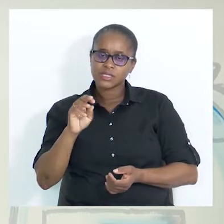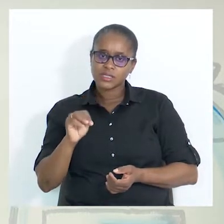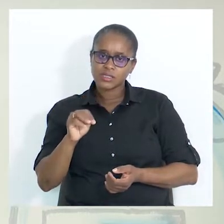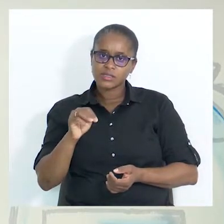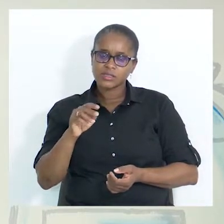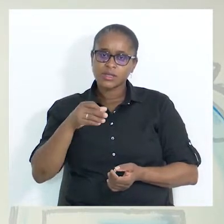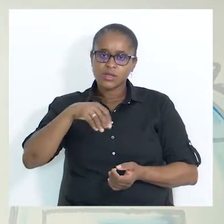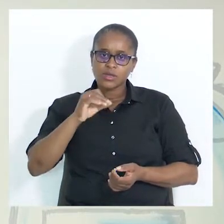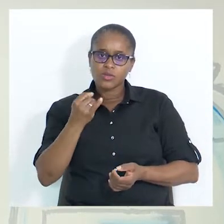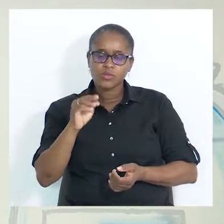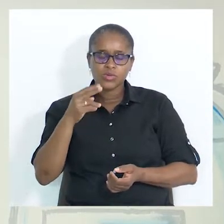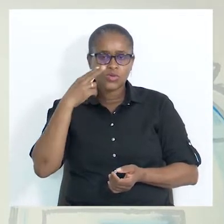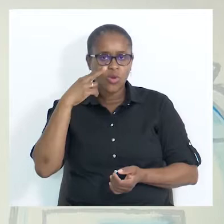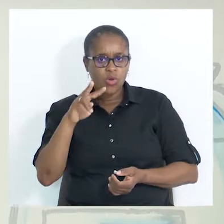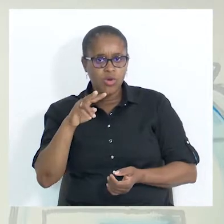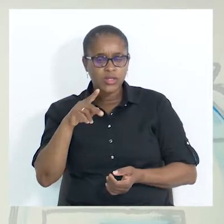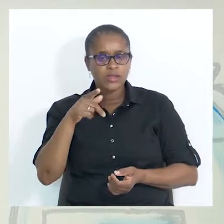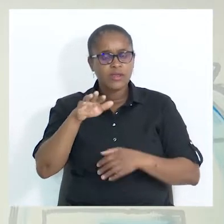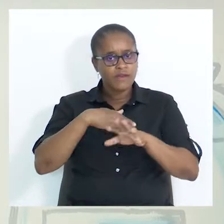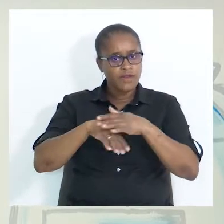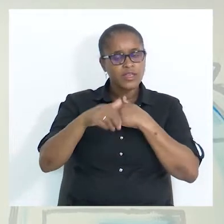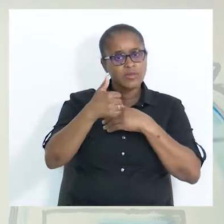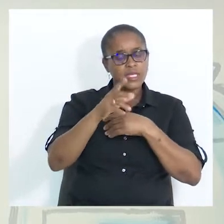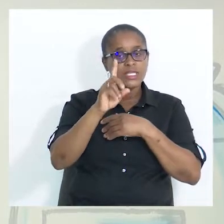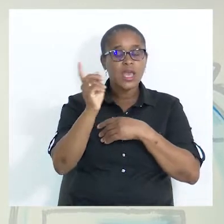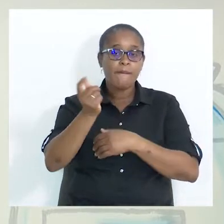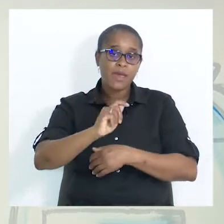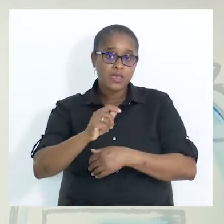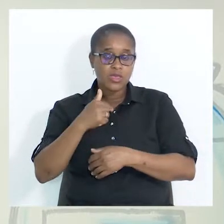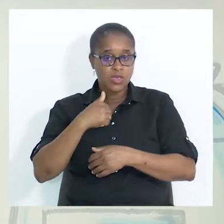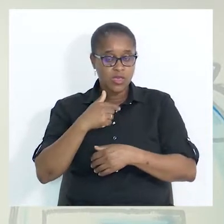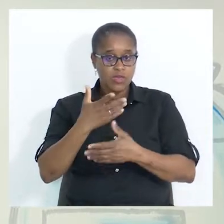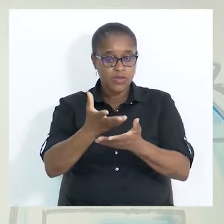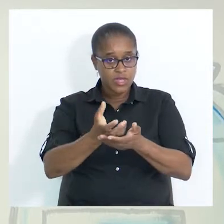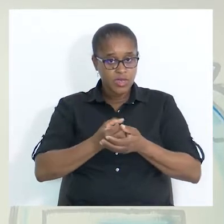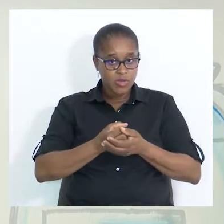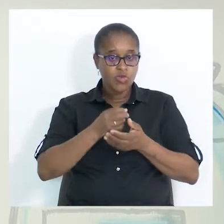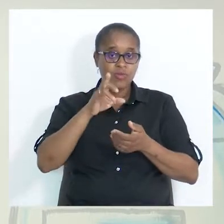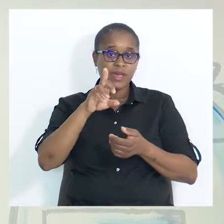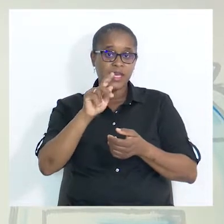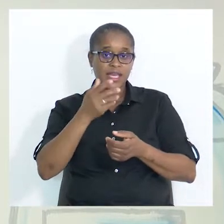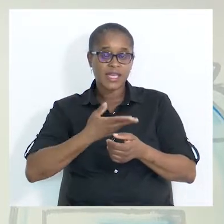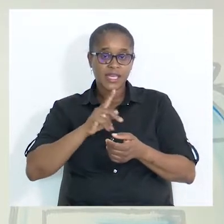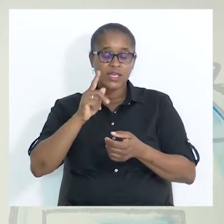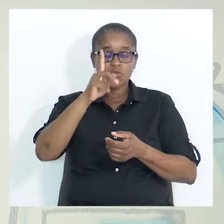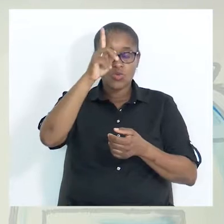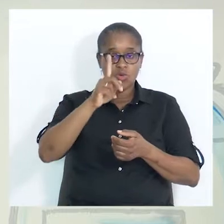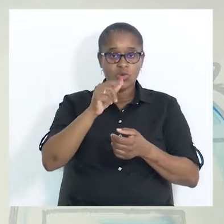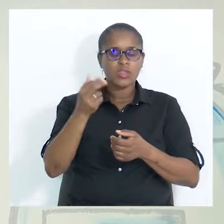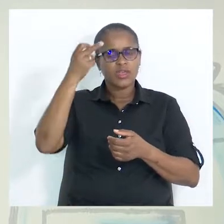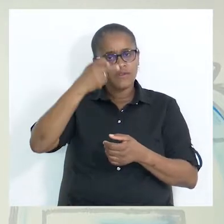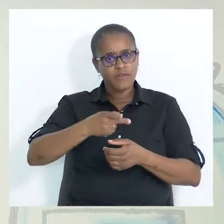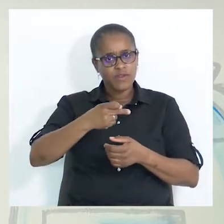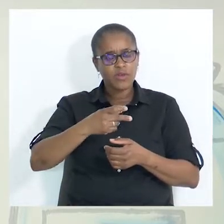Pois, olhe que faz bem 6 meses. Ele recebeu uma rede do norte e ficou